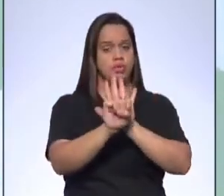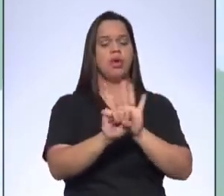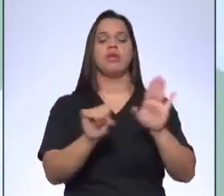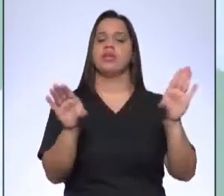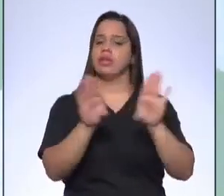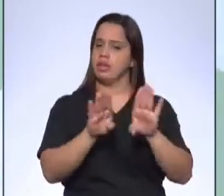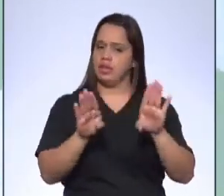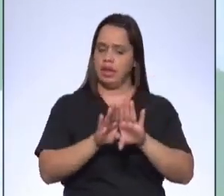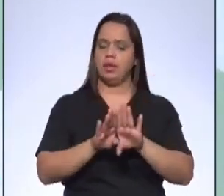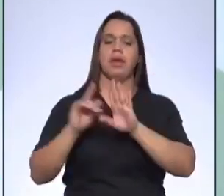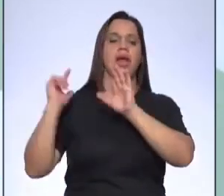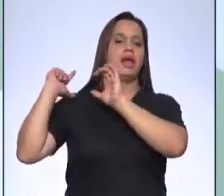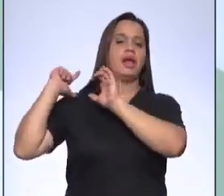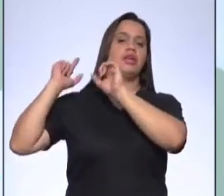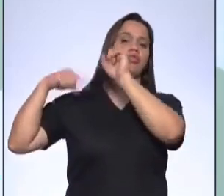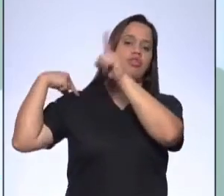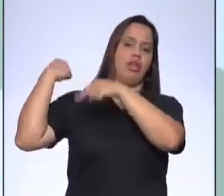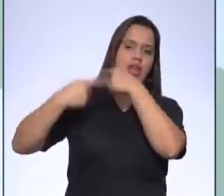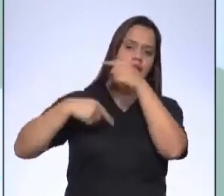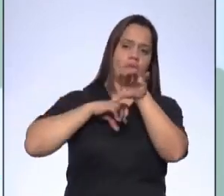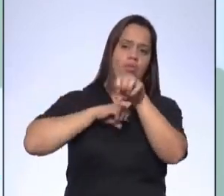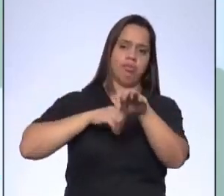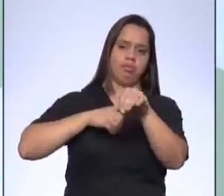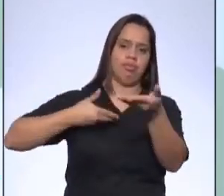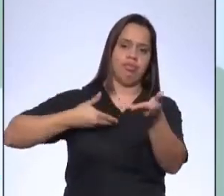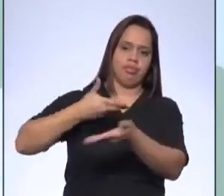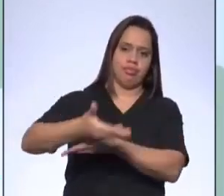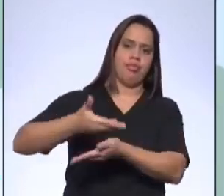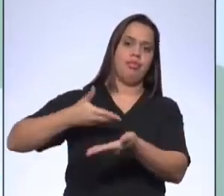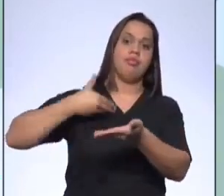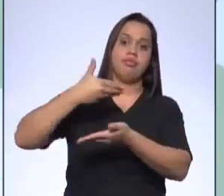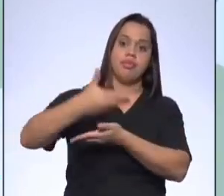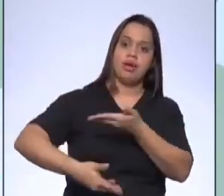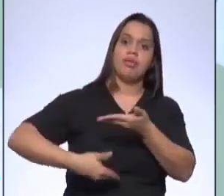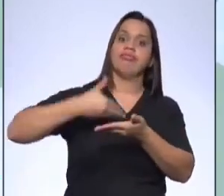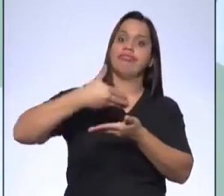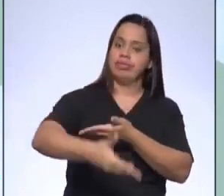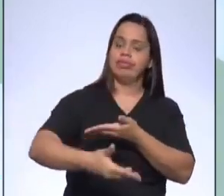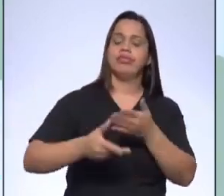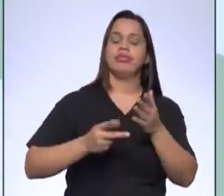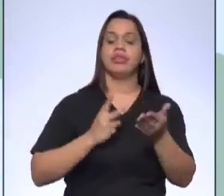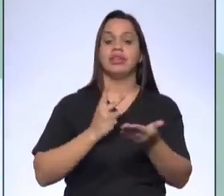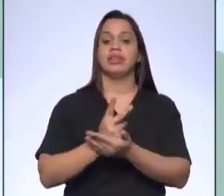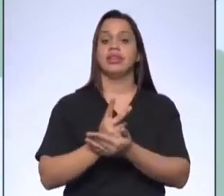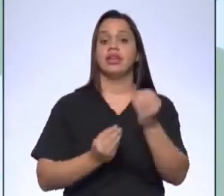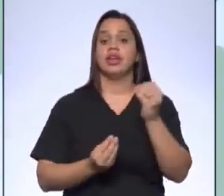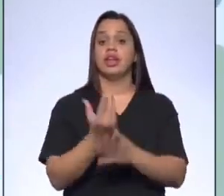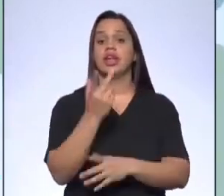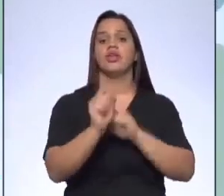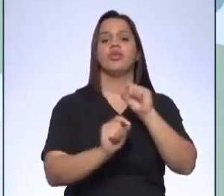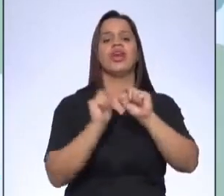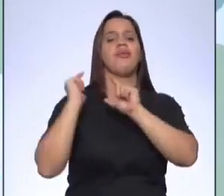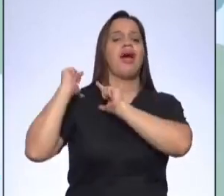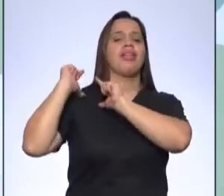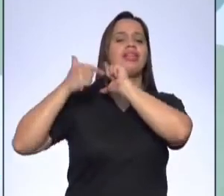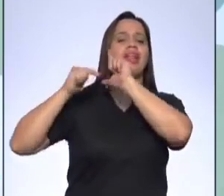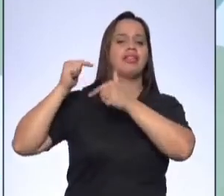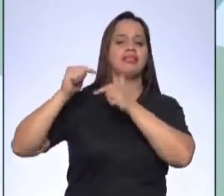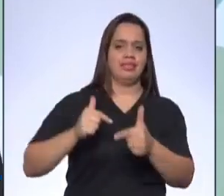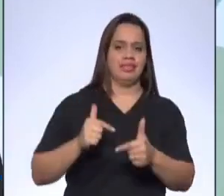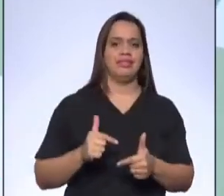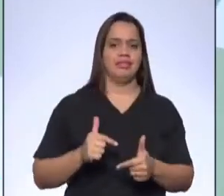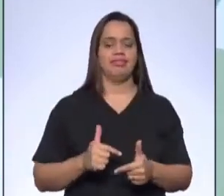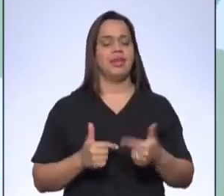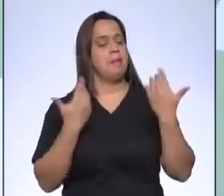é passado de geração em geração, criando, então, uma tradição. Parabéns, João. Muito inteligente